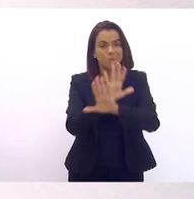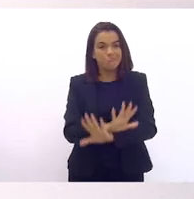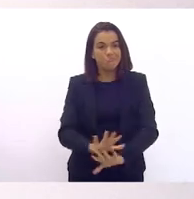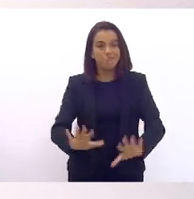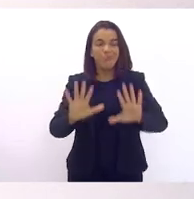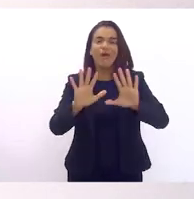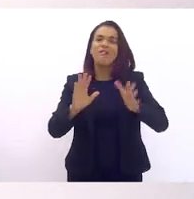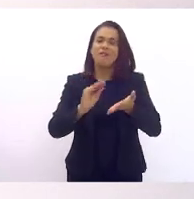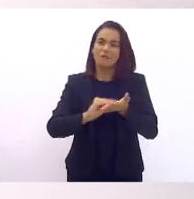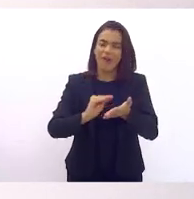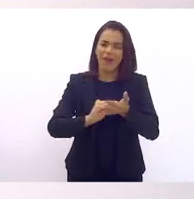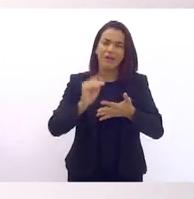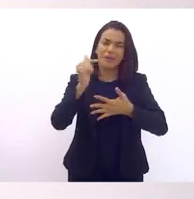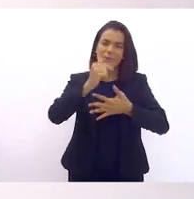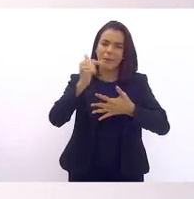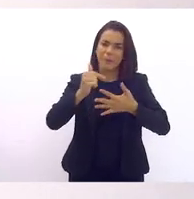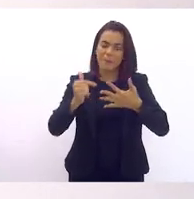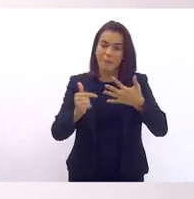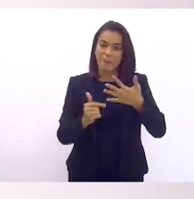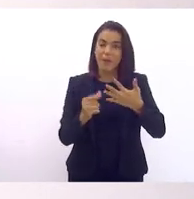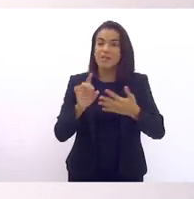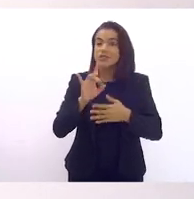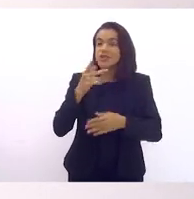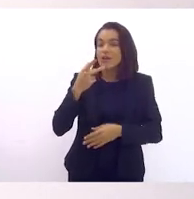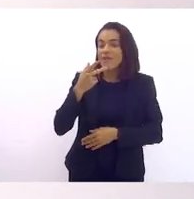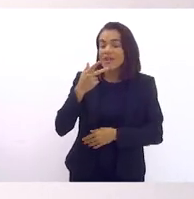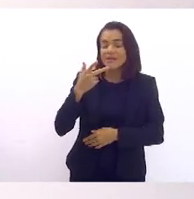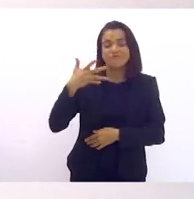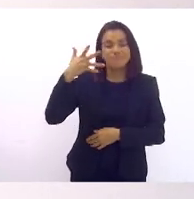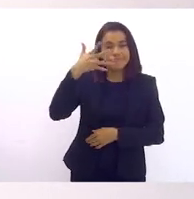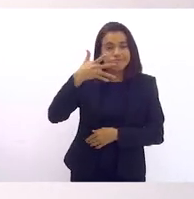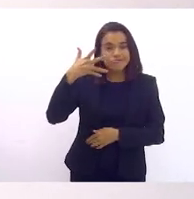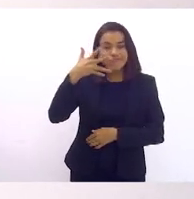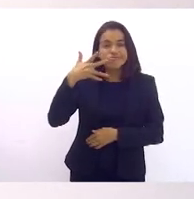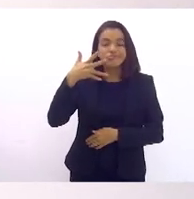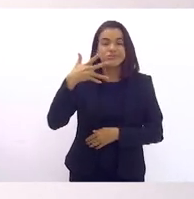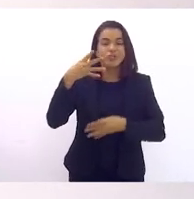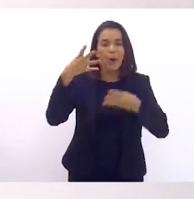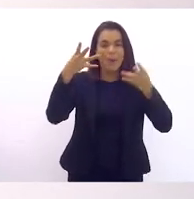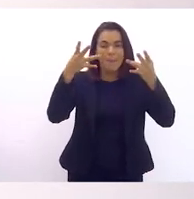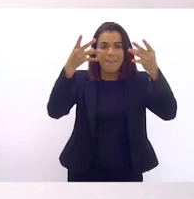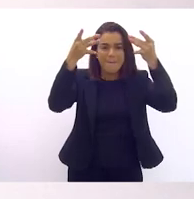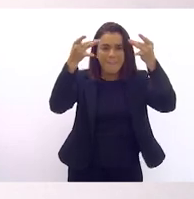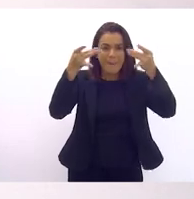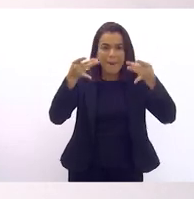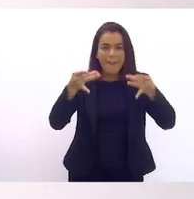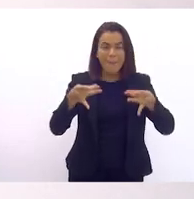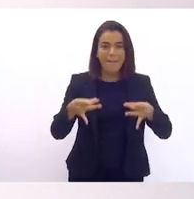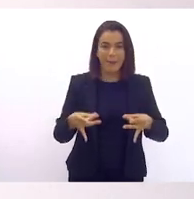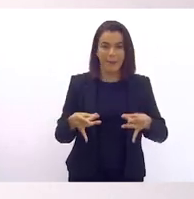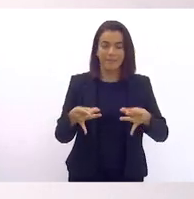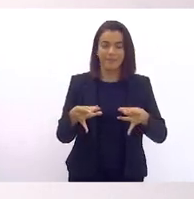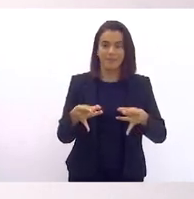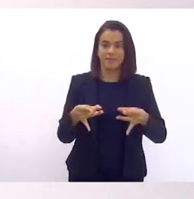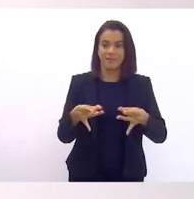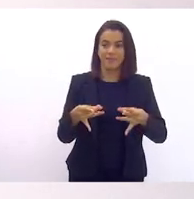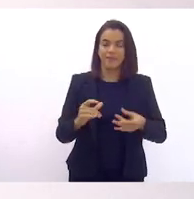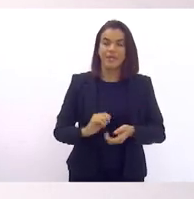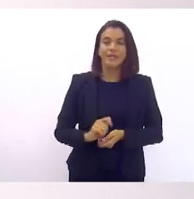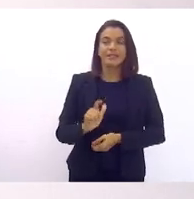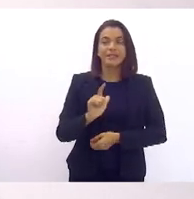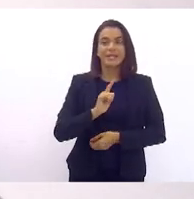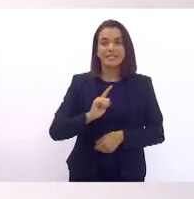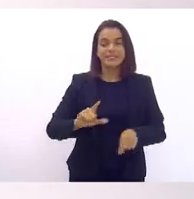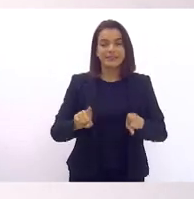falta algumas coisas que eu vou provocar a final tô fazendo só uma fala eh bastante descritiva por enquanto eh temos